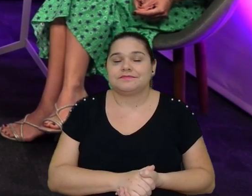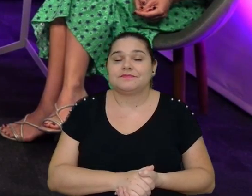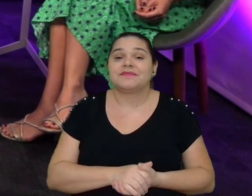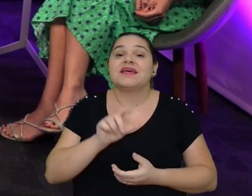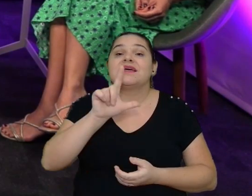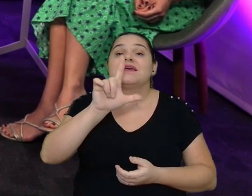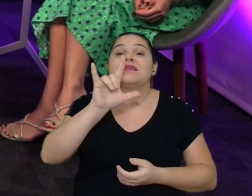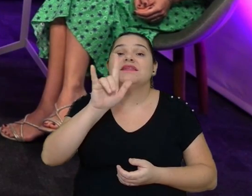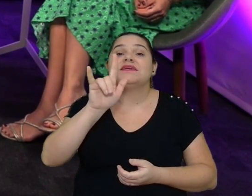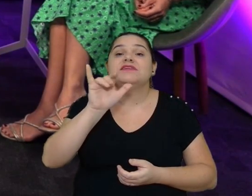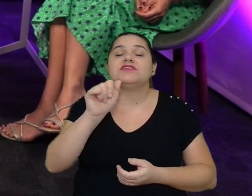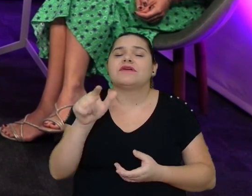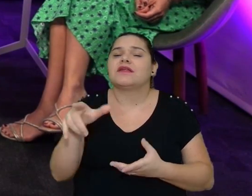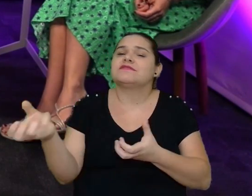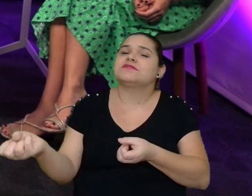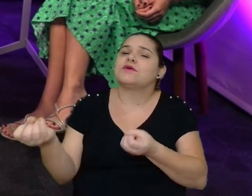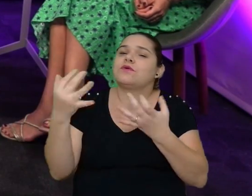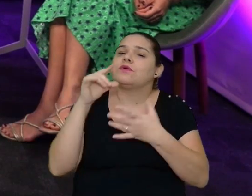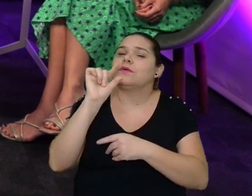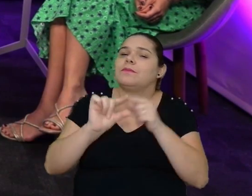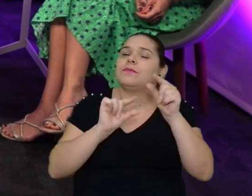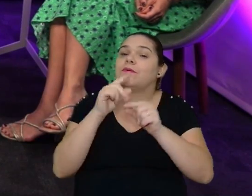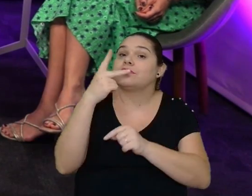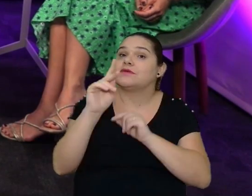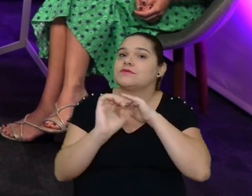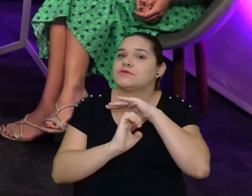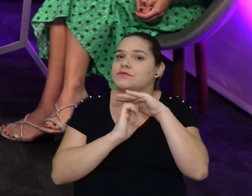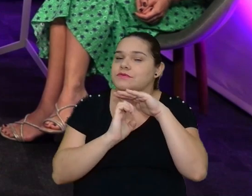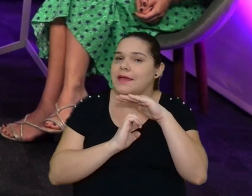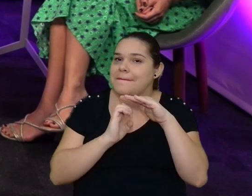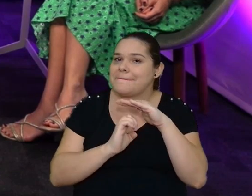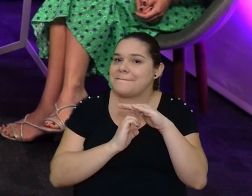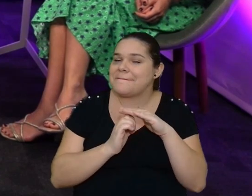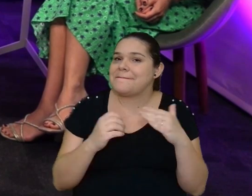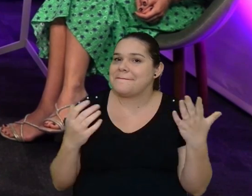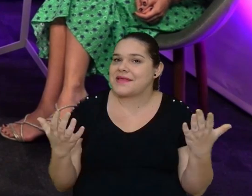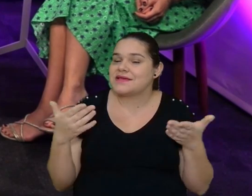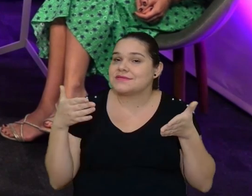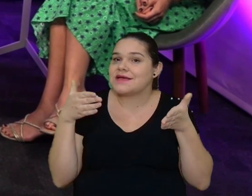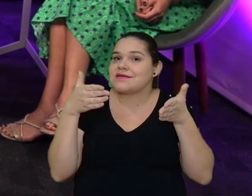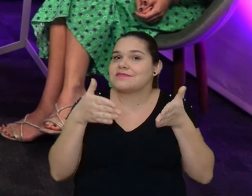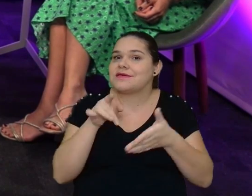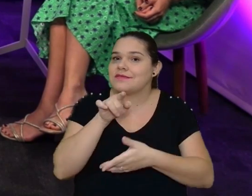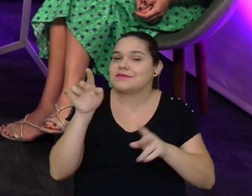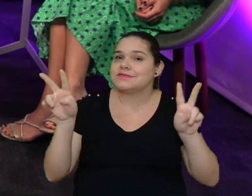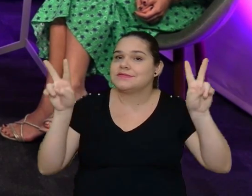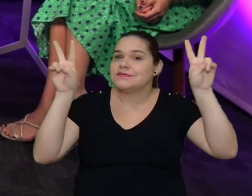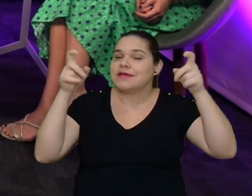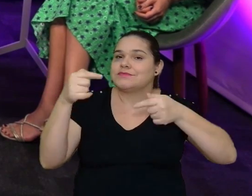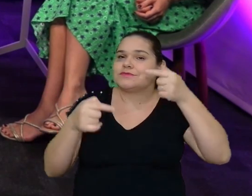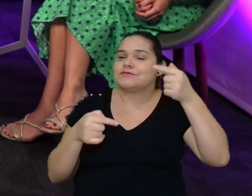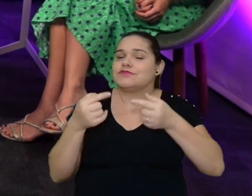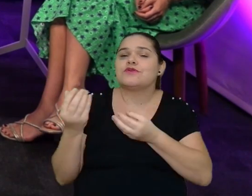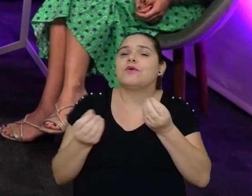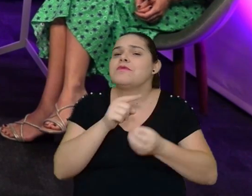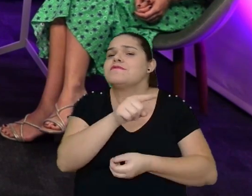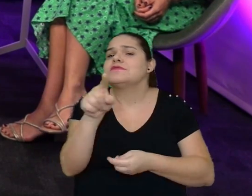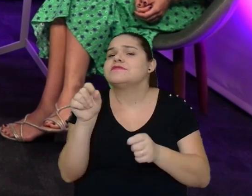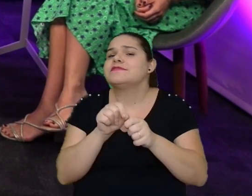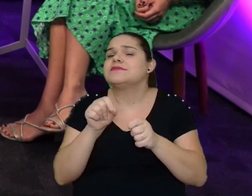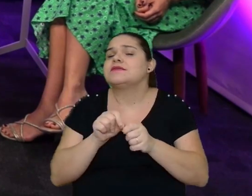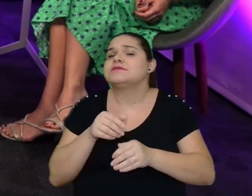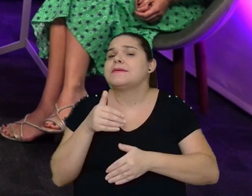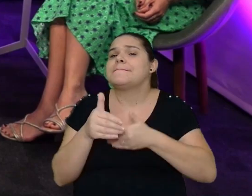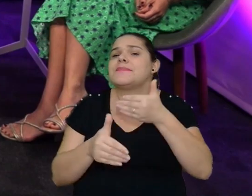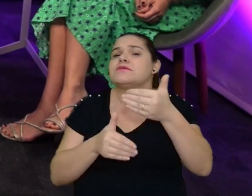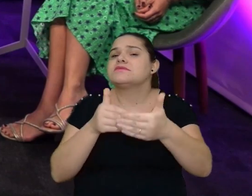pouquinho da Merck, né? Eu acho que a Merck é um bom case de empresa entrando nessa discussão e eu quero que você comente um pouco como que vocês fizeram esse processo na Merck e